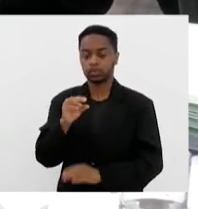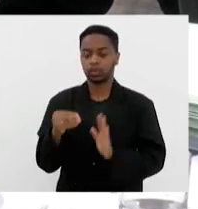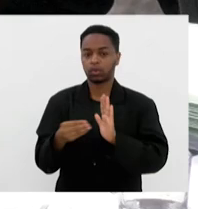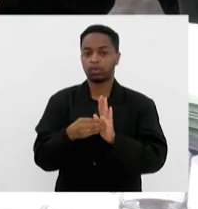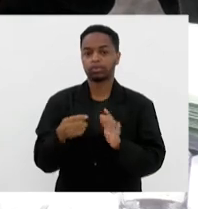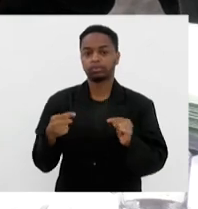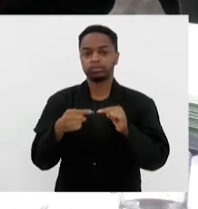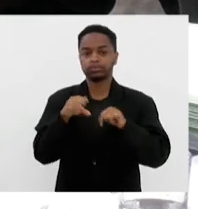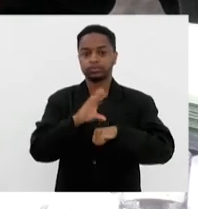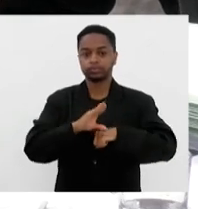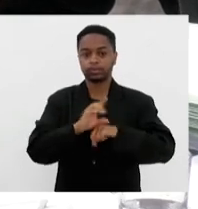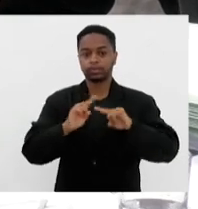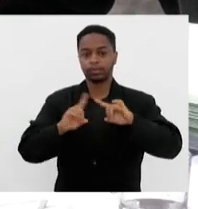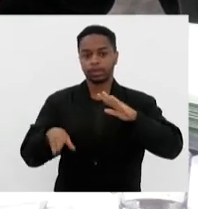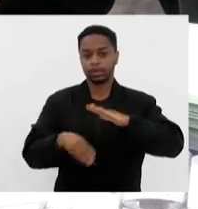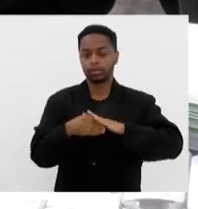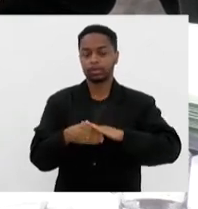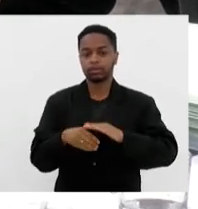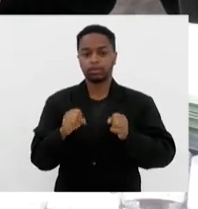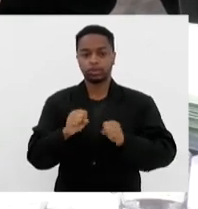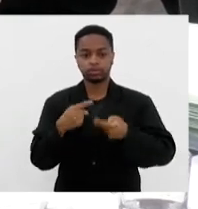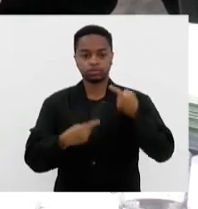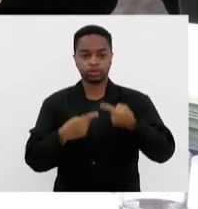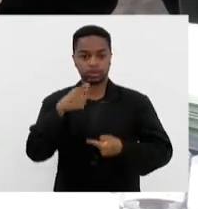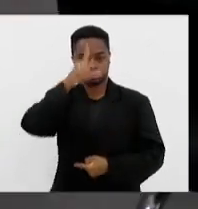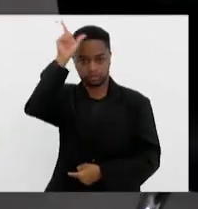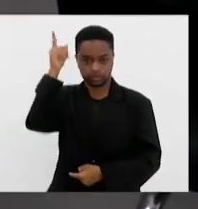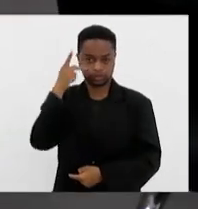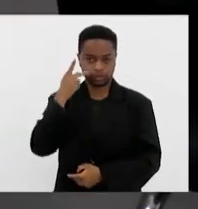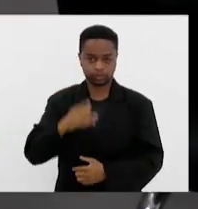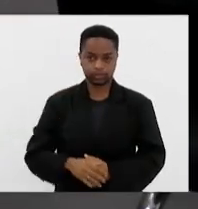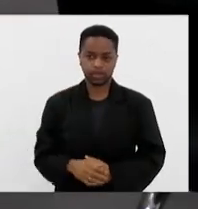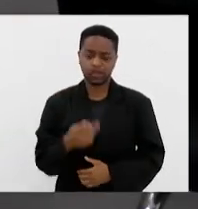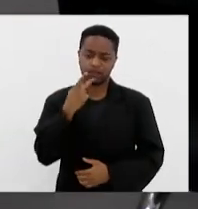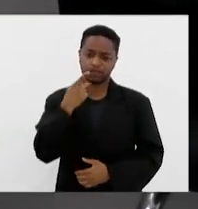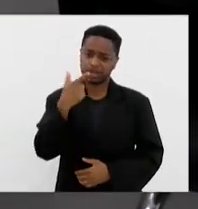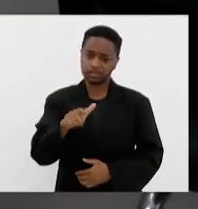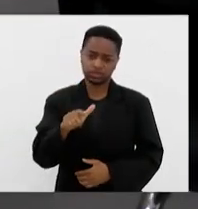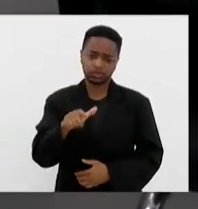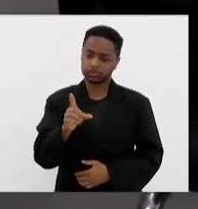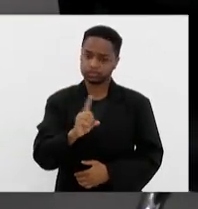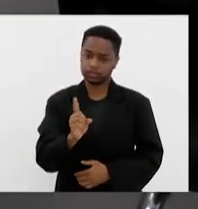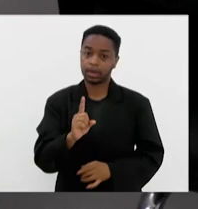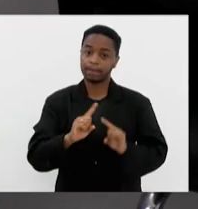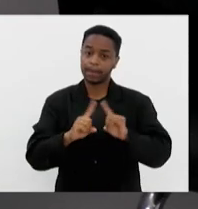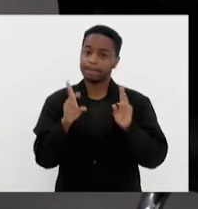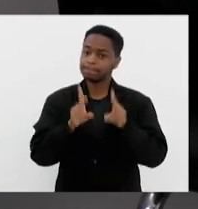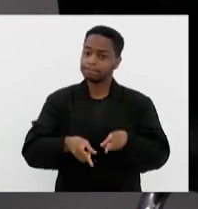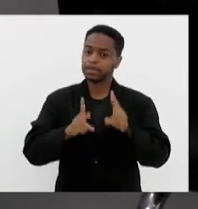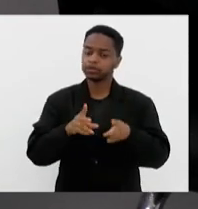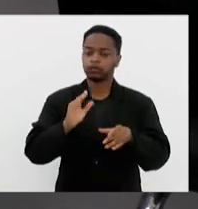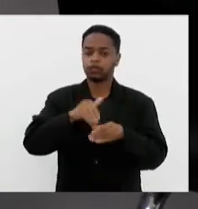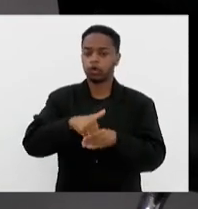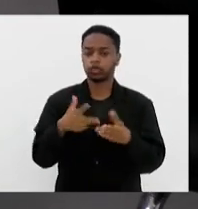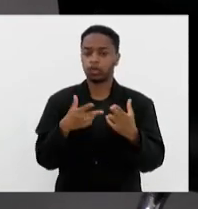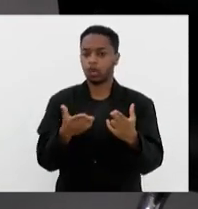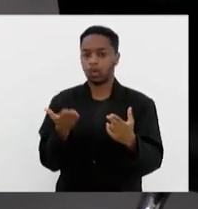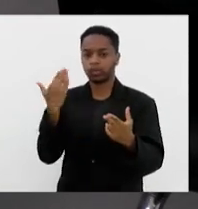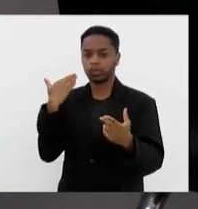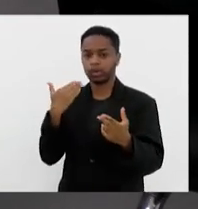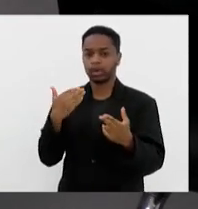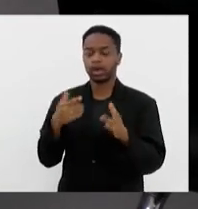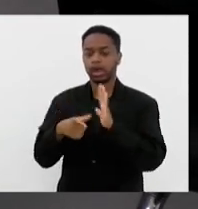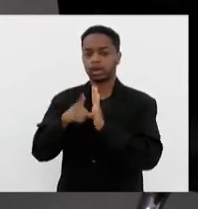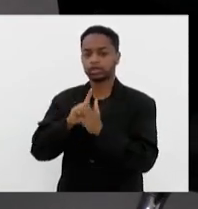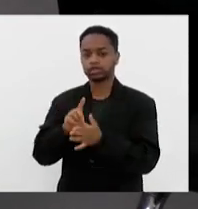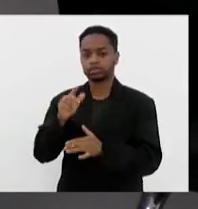emendas em discussão para discutir o deputado Luiz Paulo. Senhor presidente, não vou repetir, porque eu vou dar o mesmo voto que dei naquele primeiro